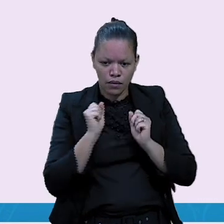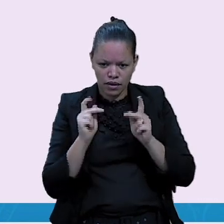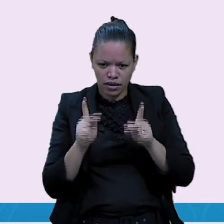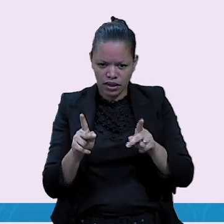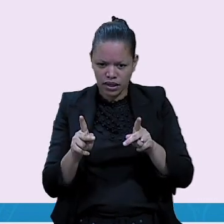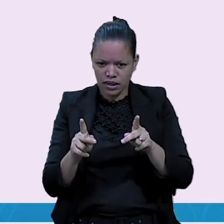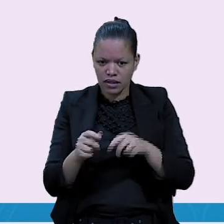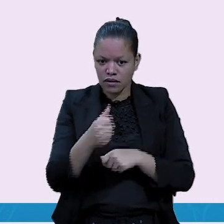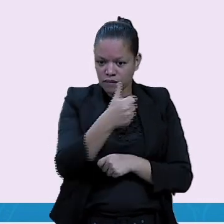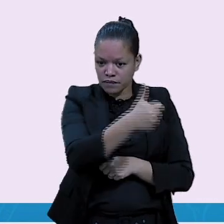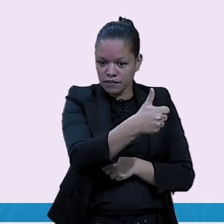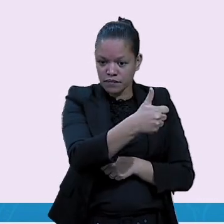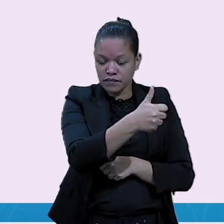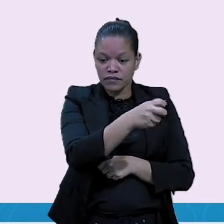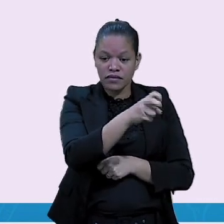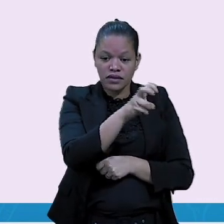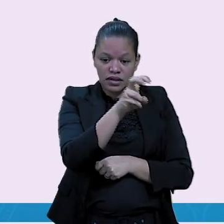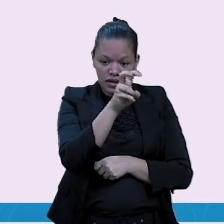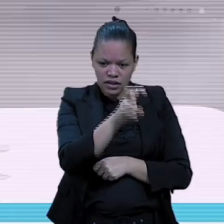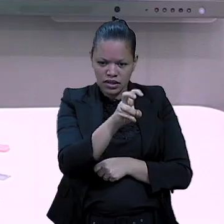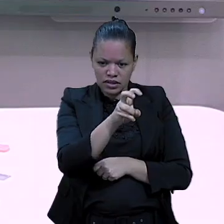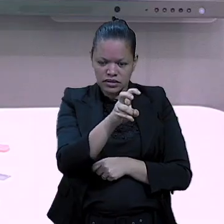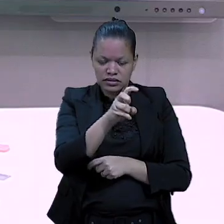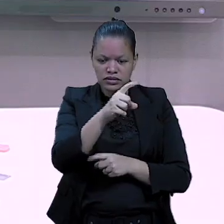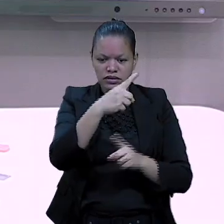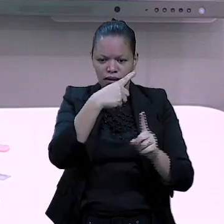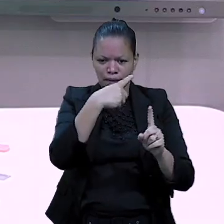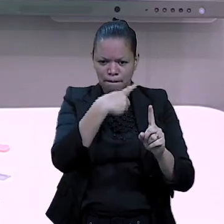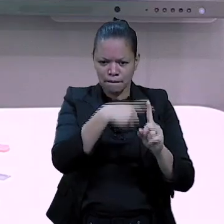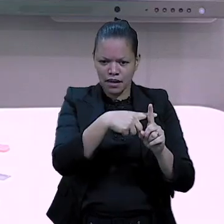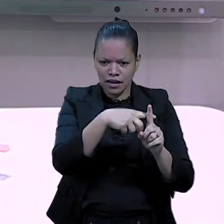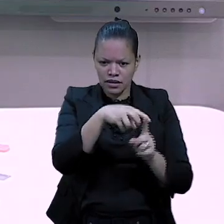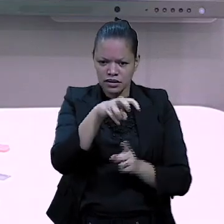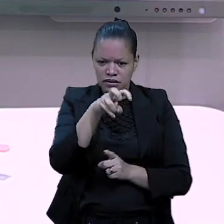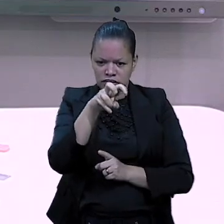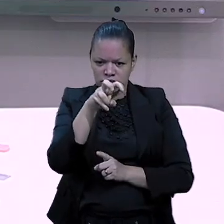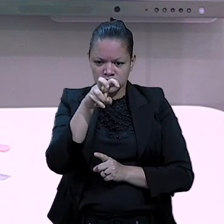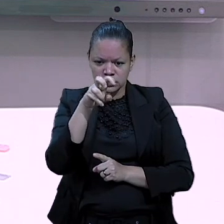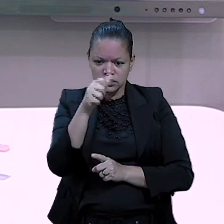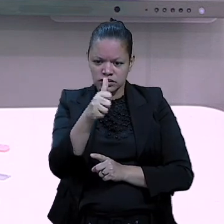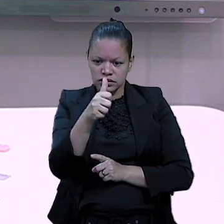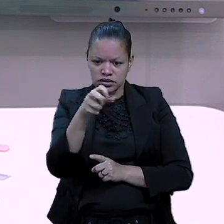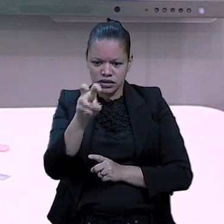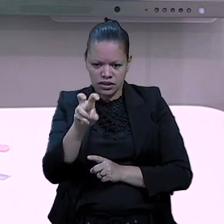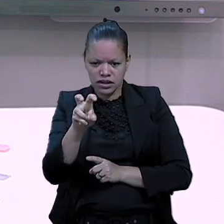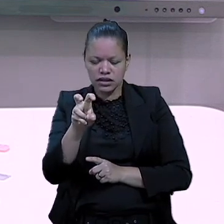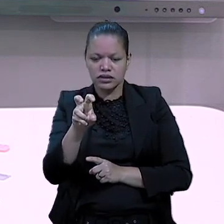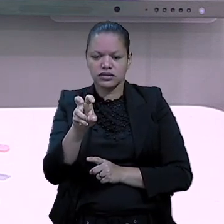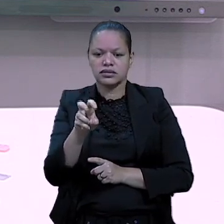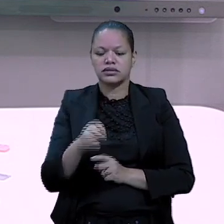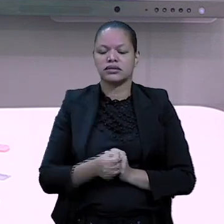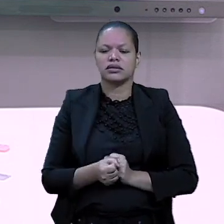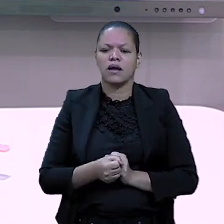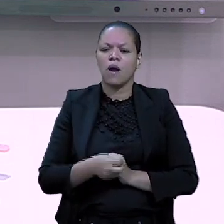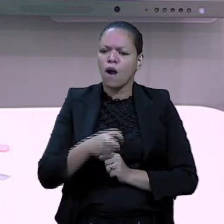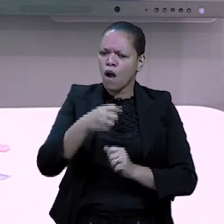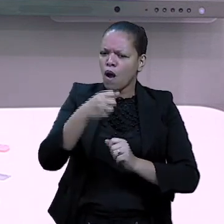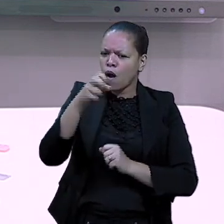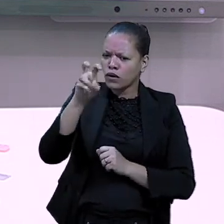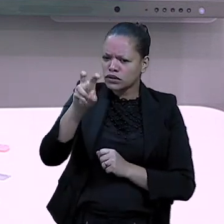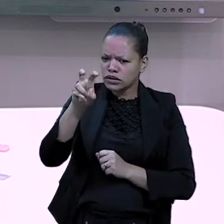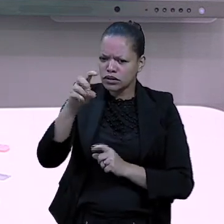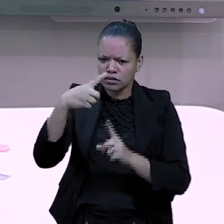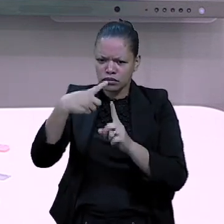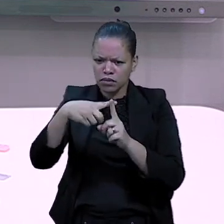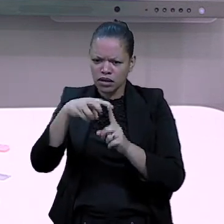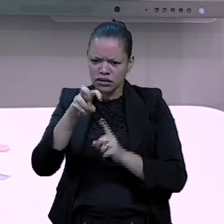Olha que fácil, ó. 5 mais 5, 10. Viu? Tá nas suas mãos a resposta. Você coloca aqui